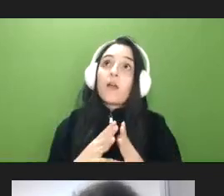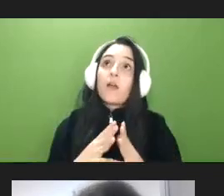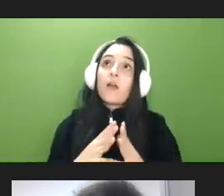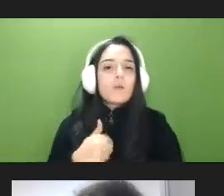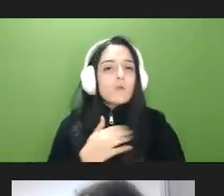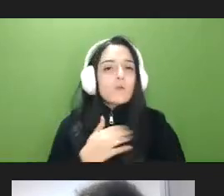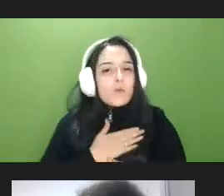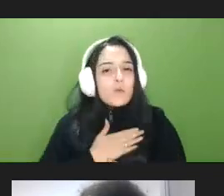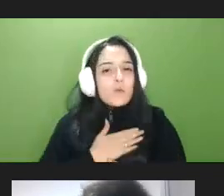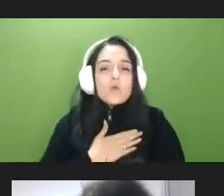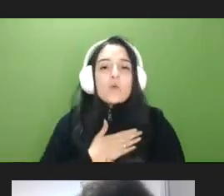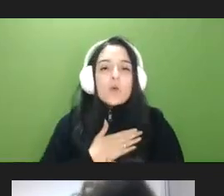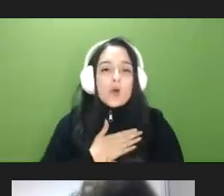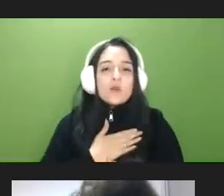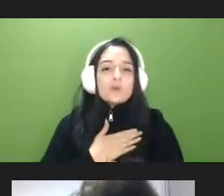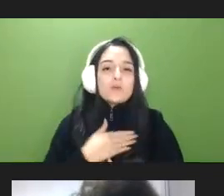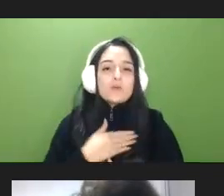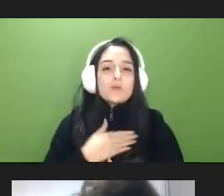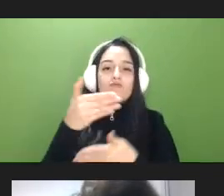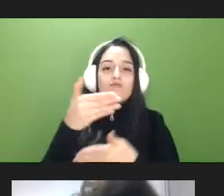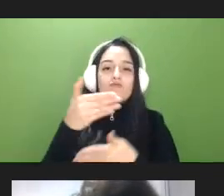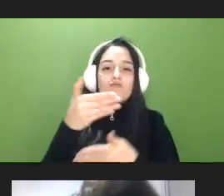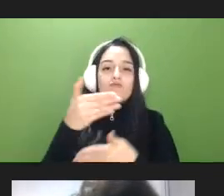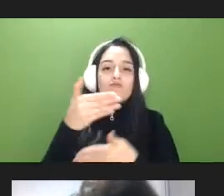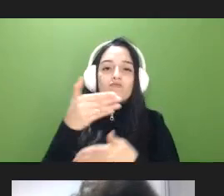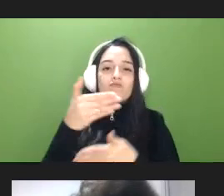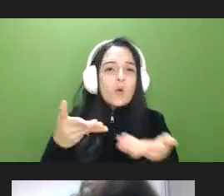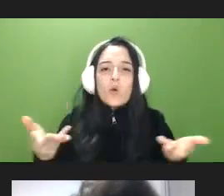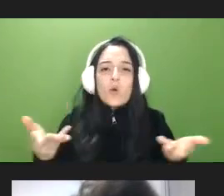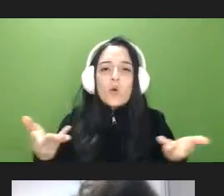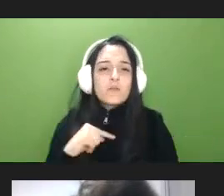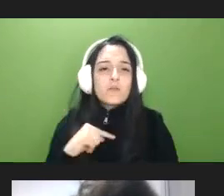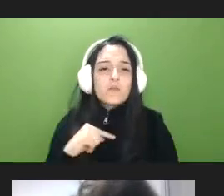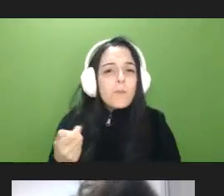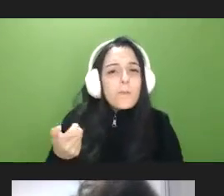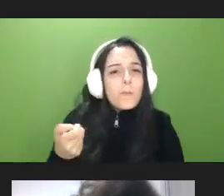mais dialogada. Então, hoje a gente está em pouquinhas pessoas aqui, né?